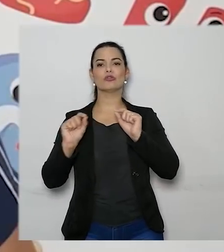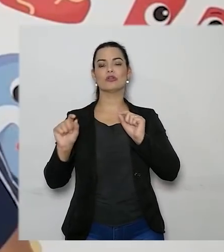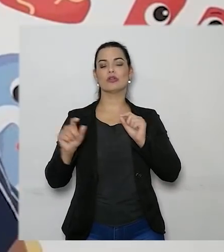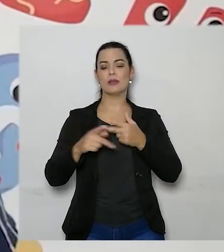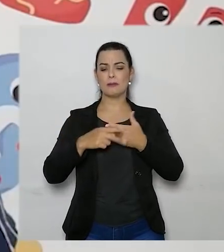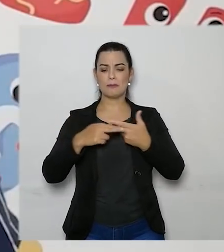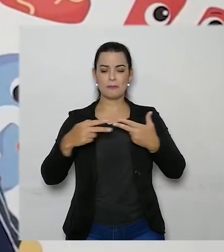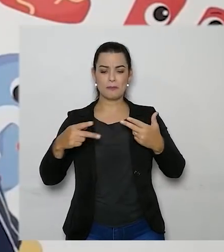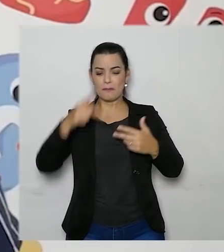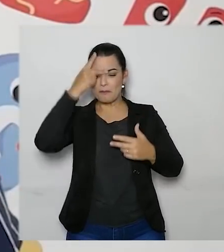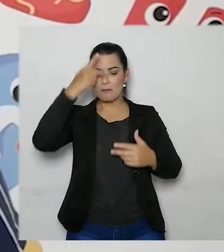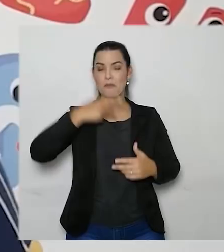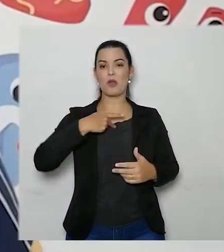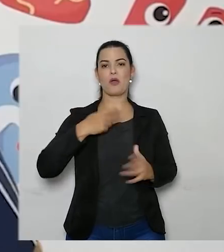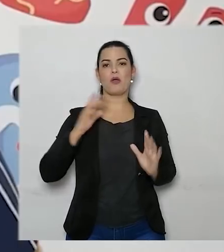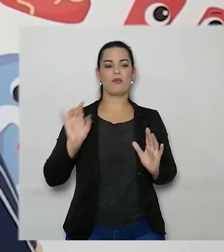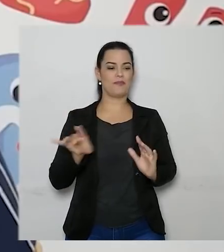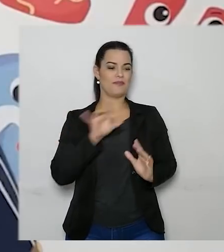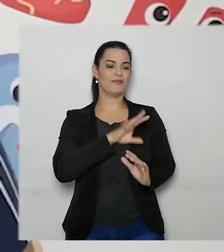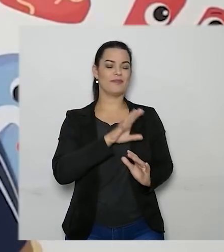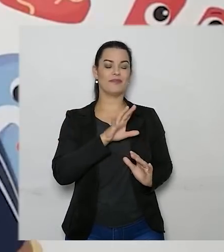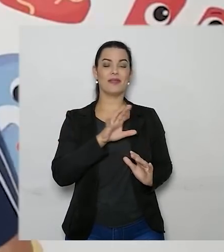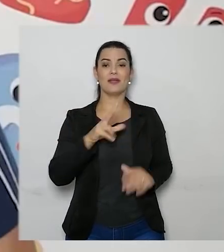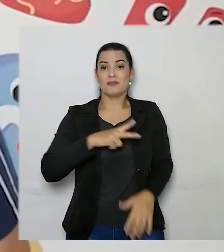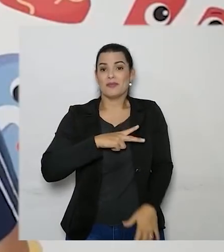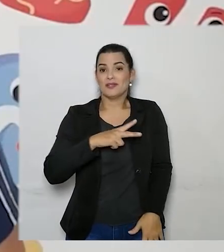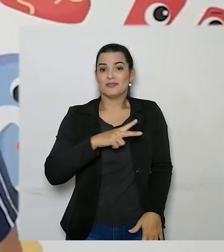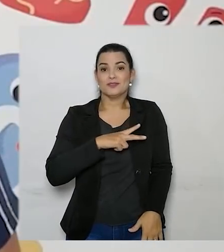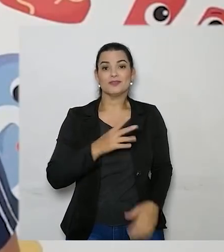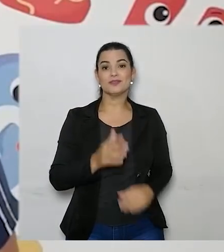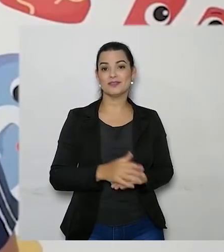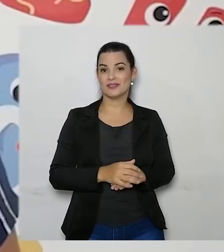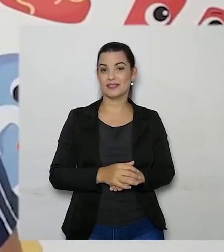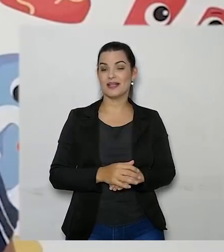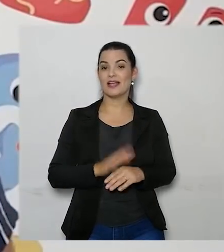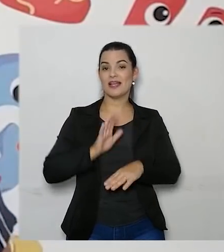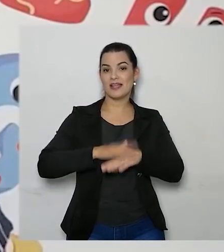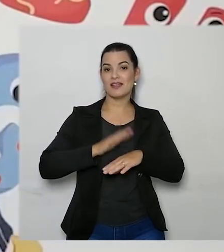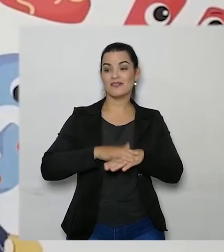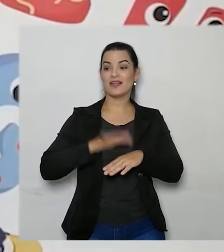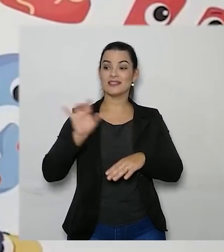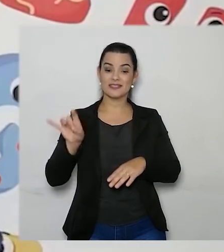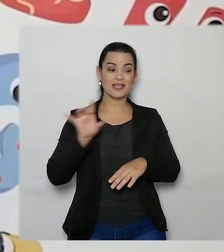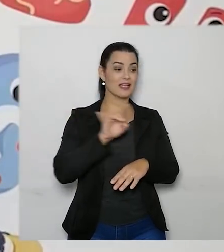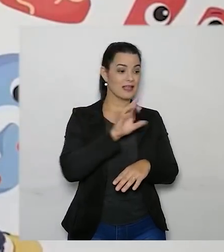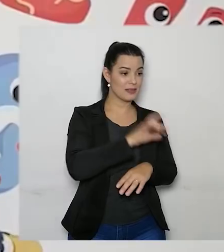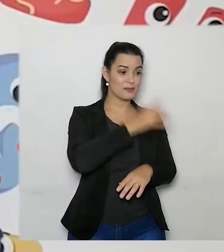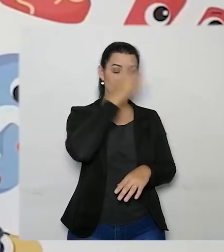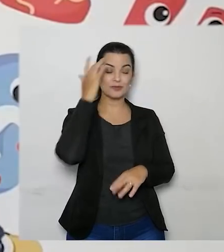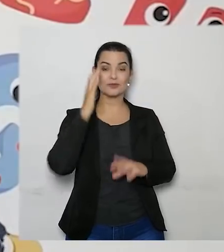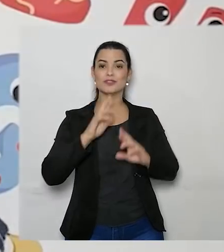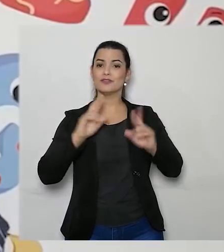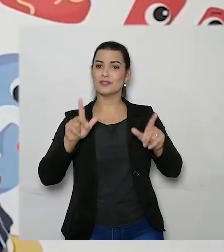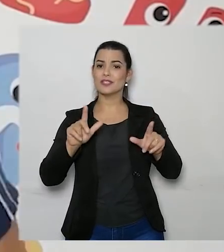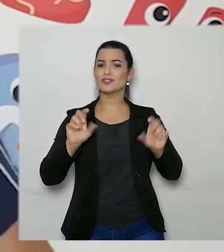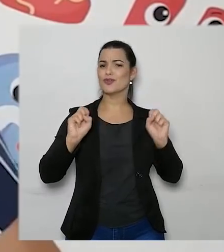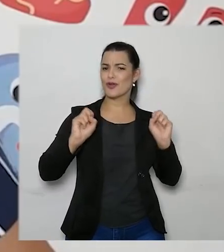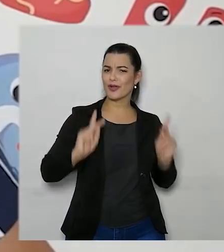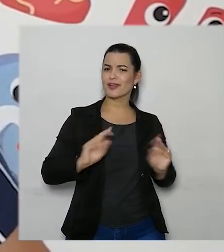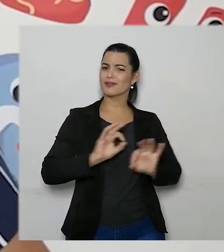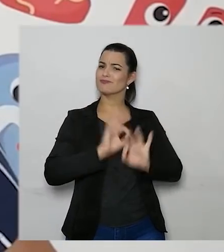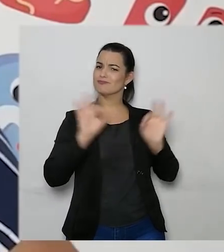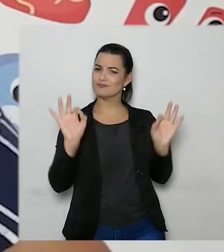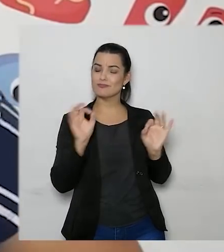Essas particularidades nos fazem ser a pessoa que somos. E tudo bem ser diferente.